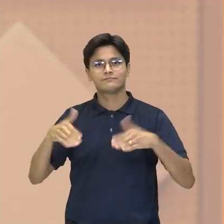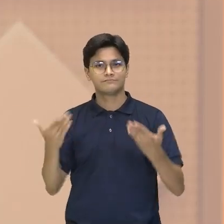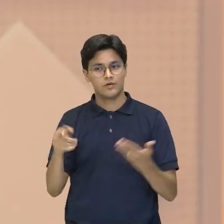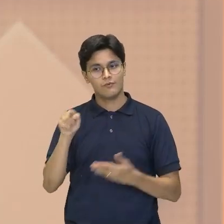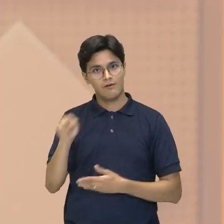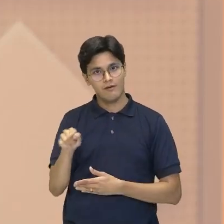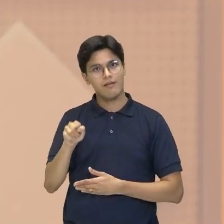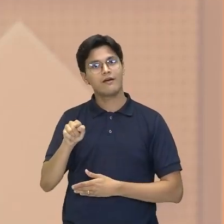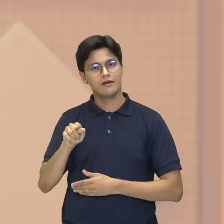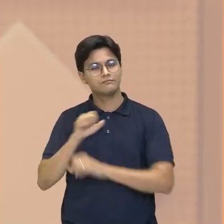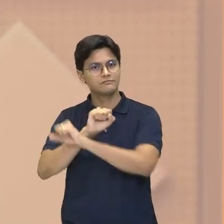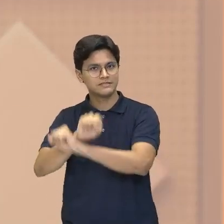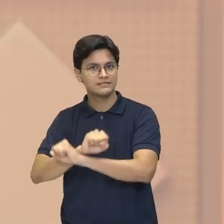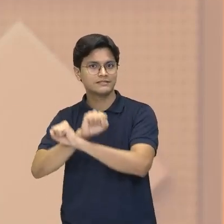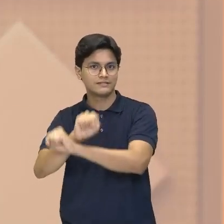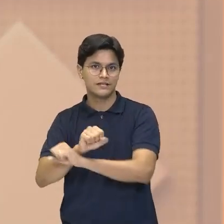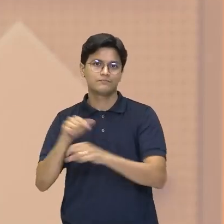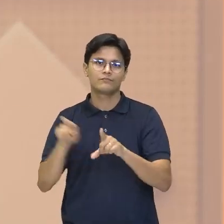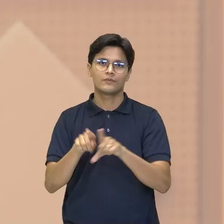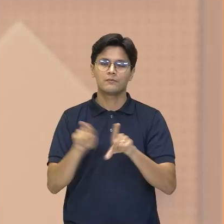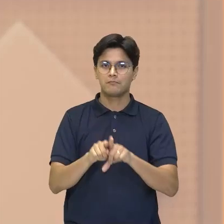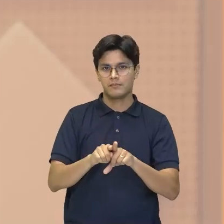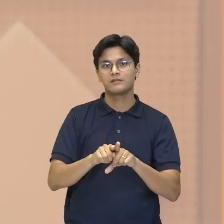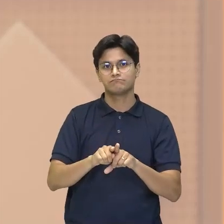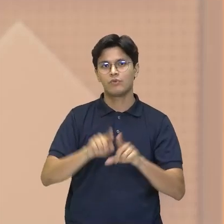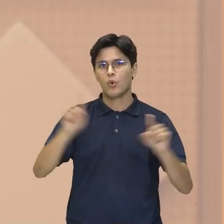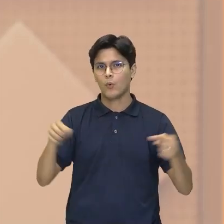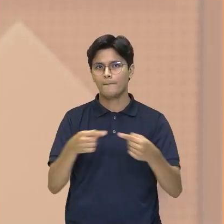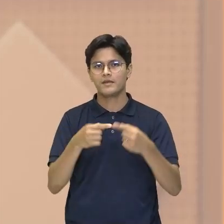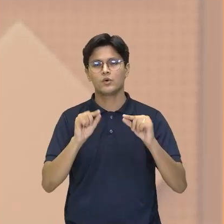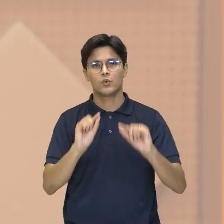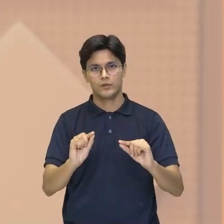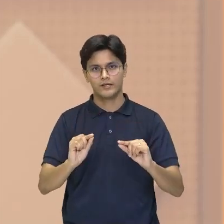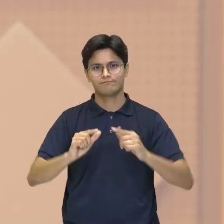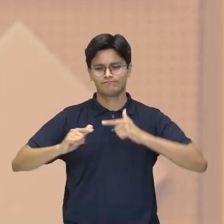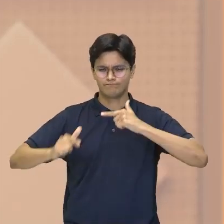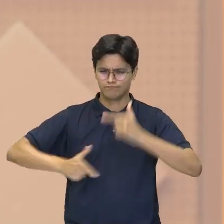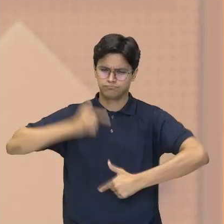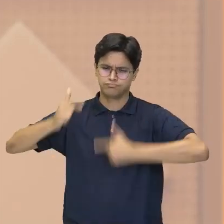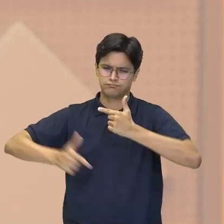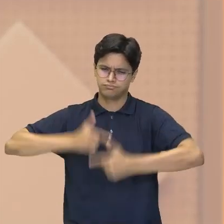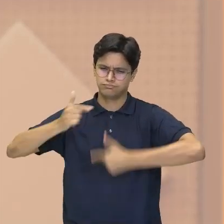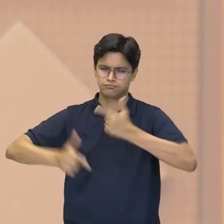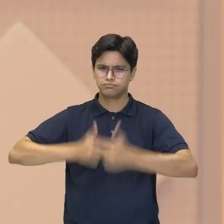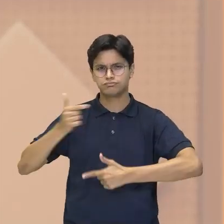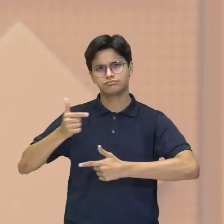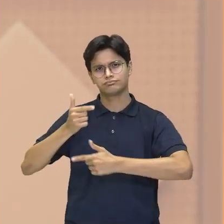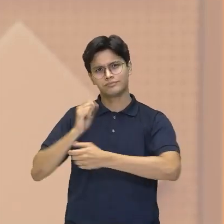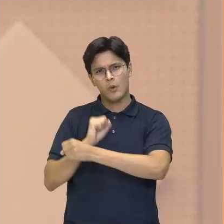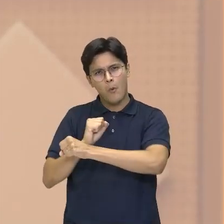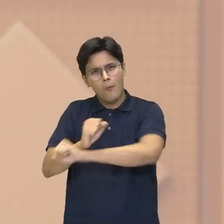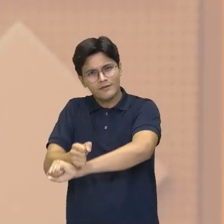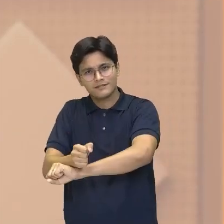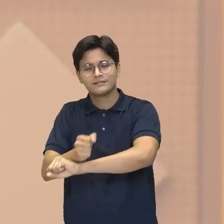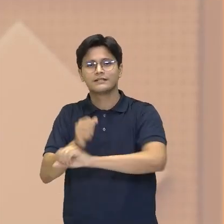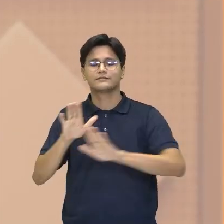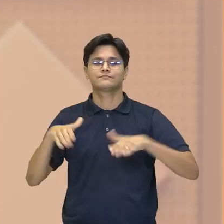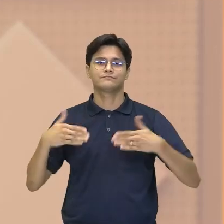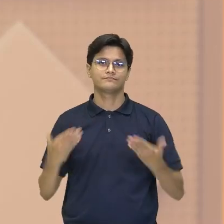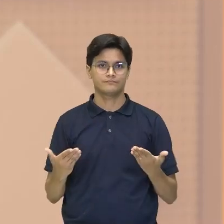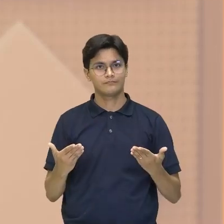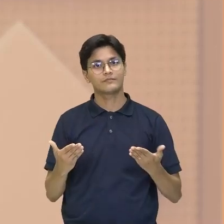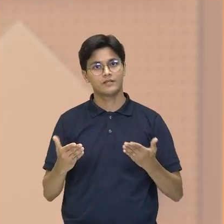esse trabalho forçado que se é aplicado a determinadas pessoas. Então, nós vamos observar que durante toda